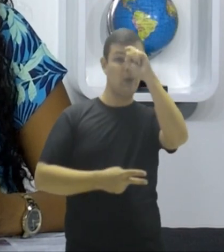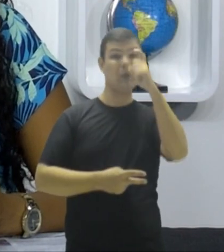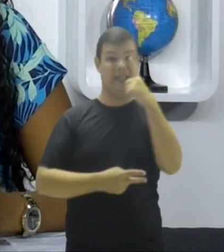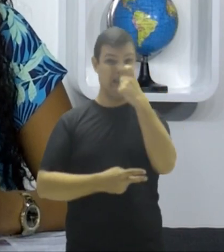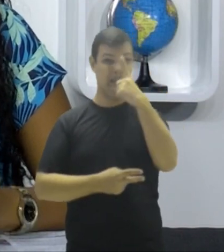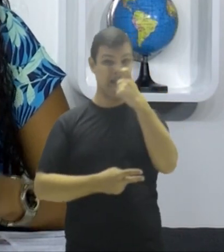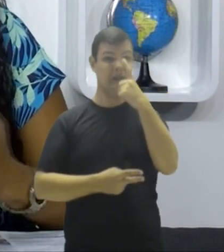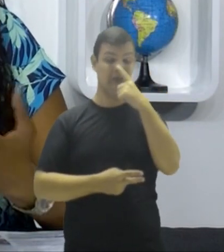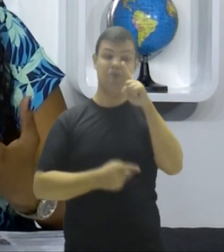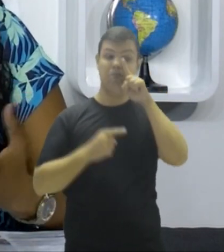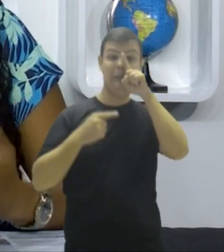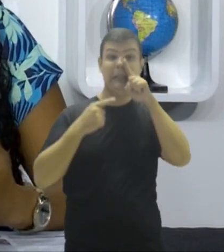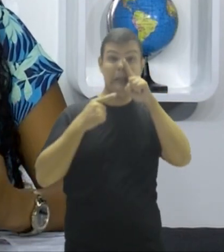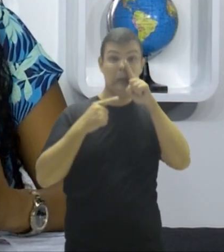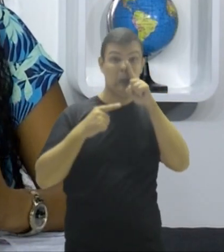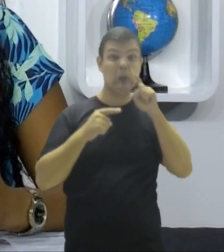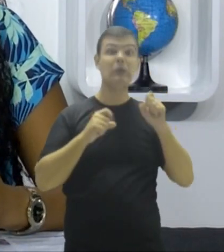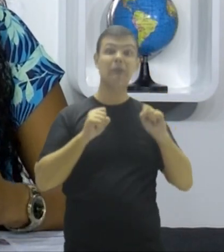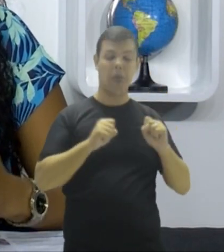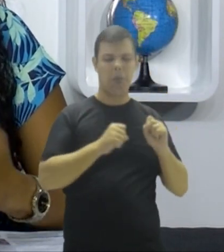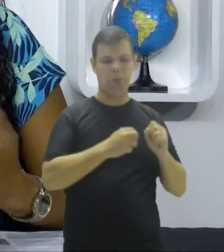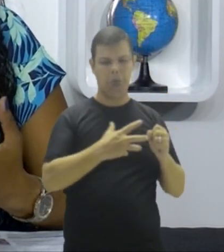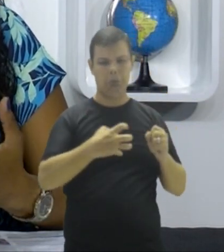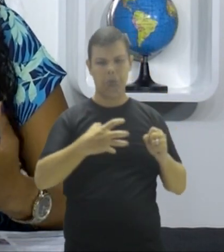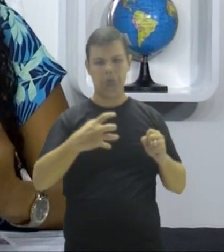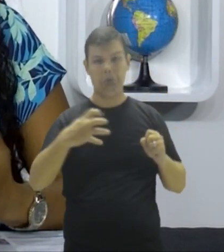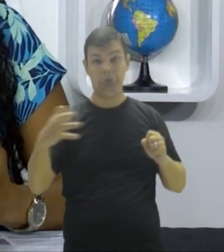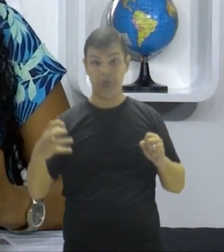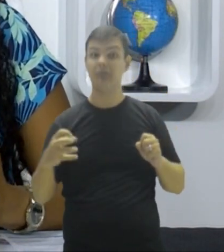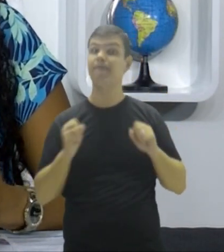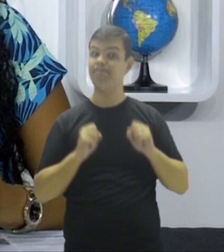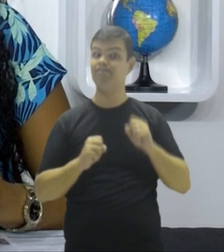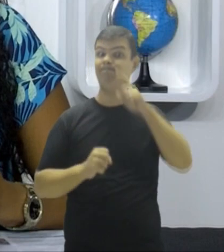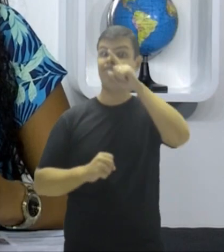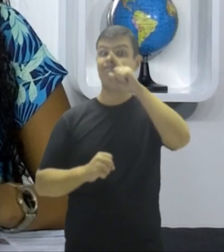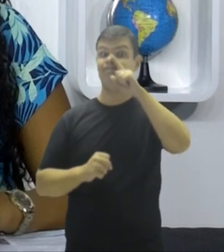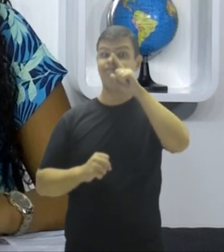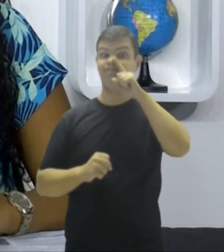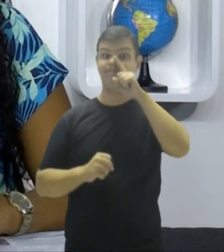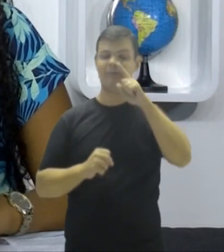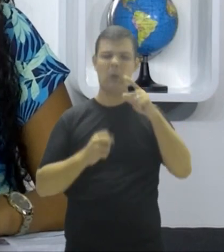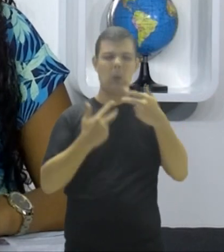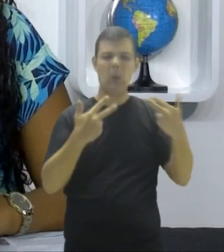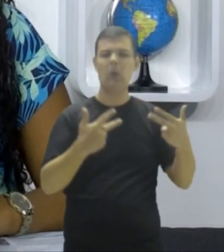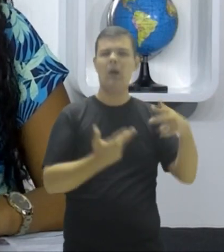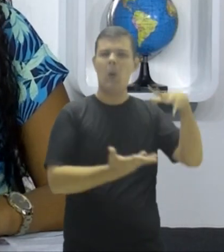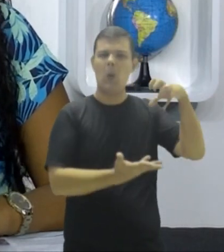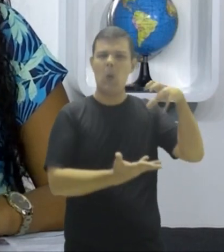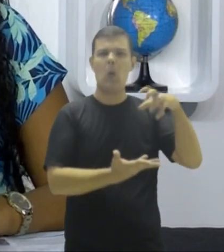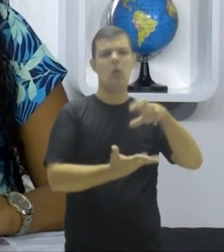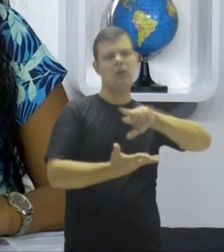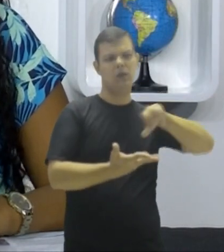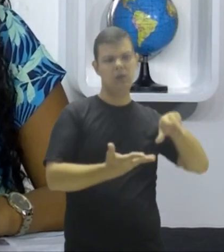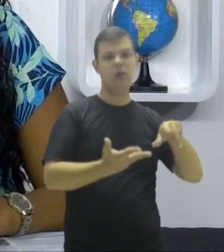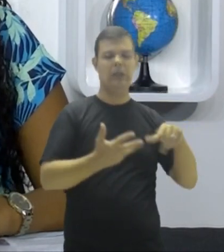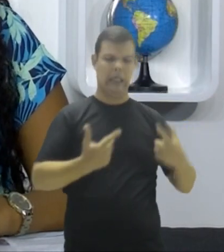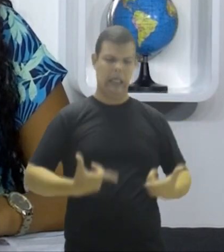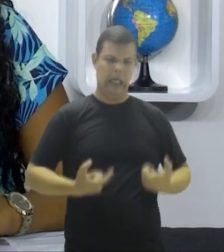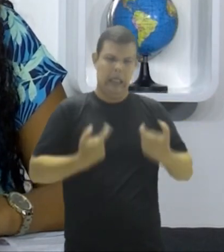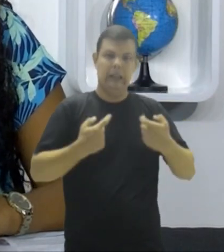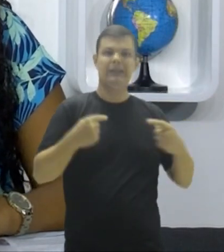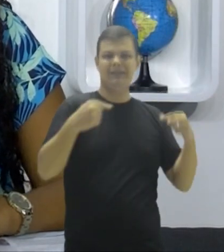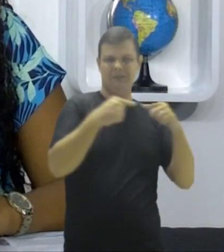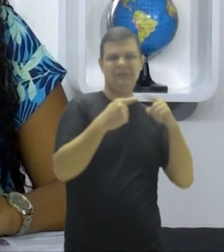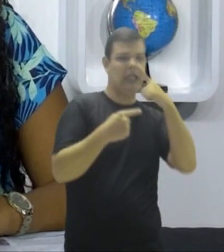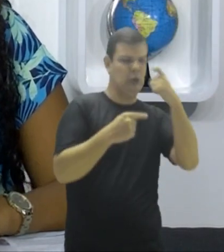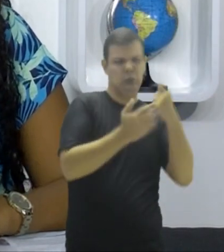bem perigoso, inclusive, que é lixo radioativo, lixo provindo de quimioterapia, de tratamento ao câncer.